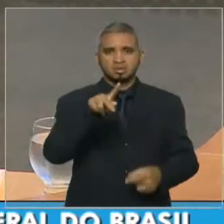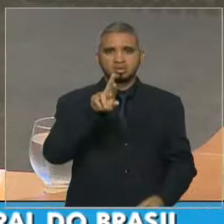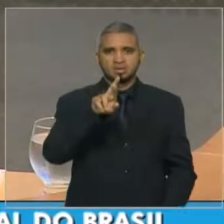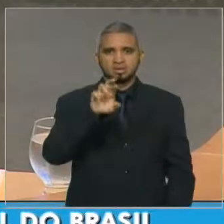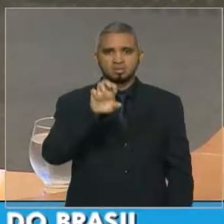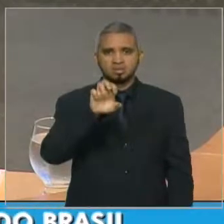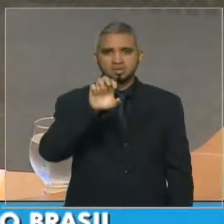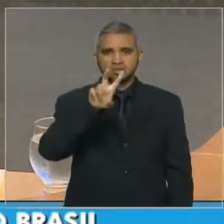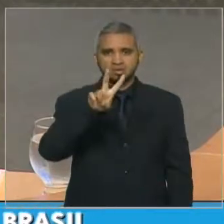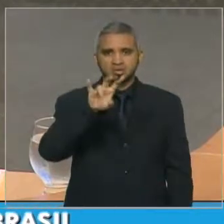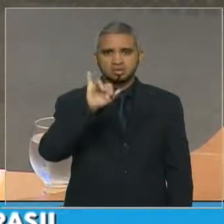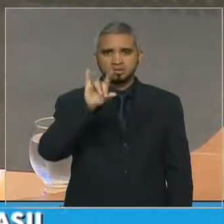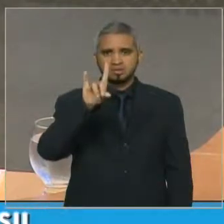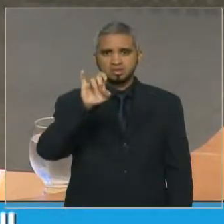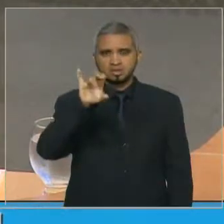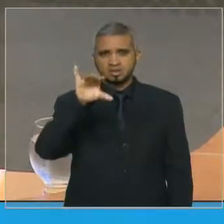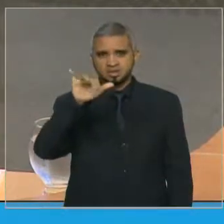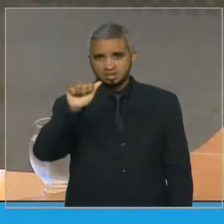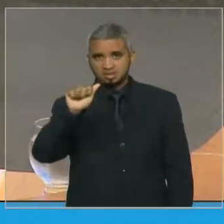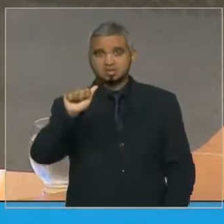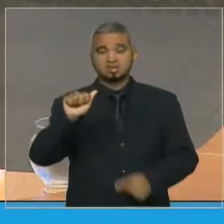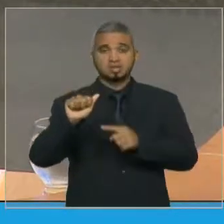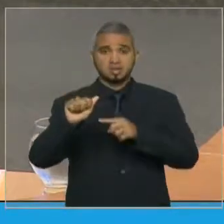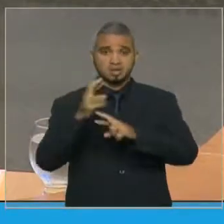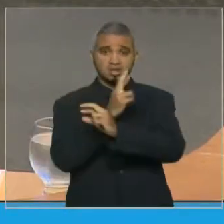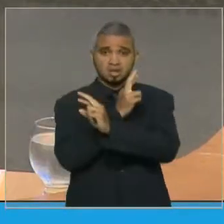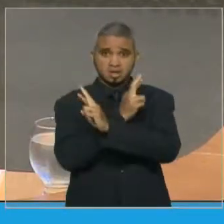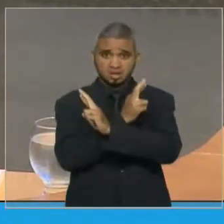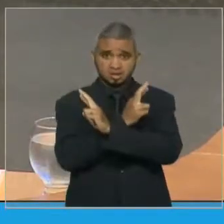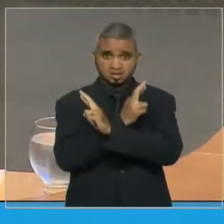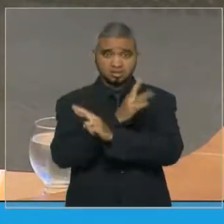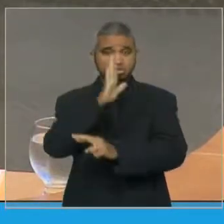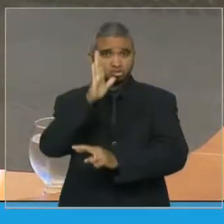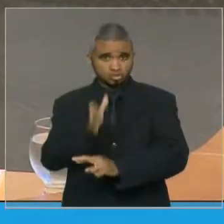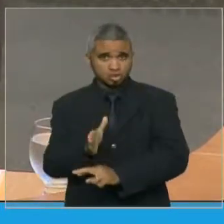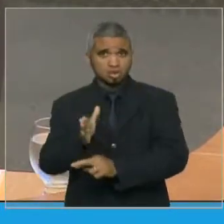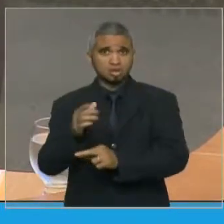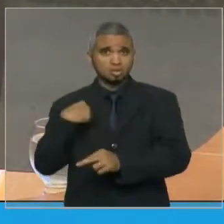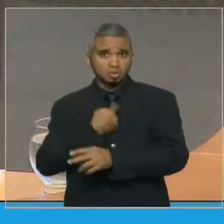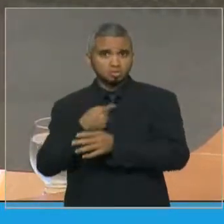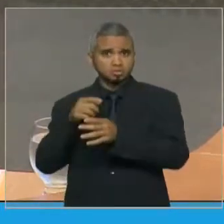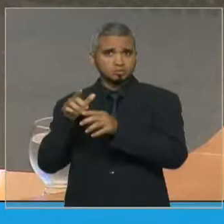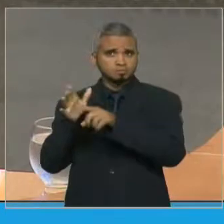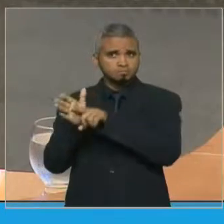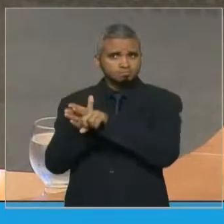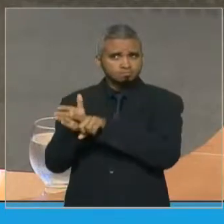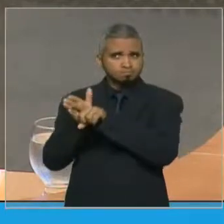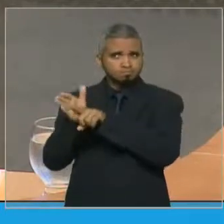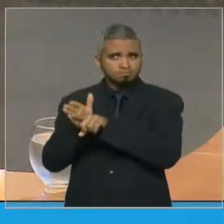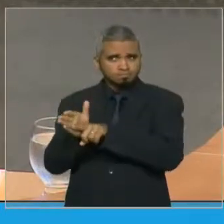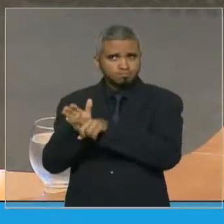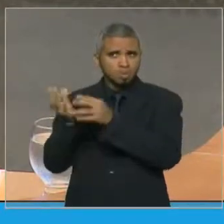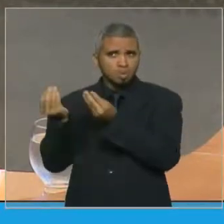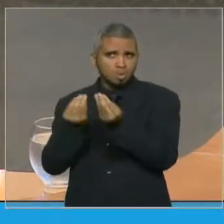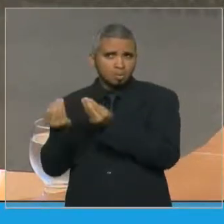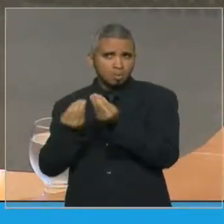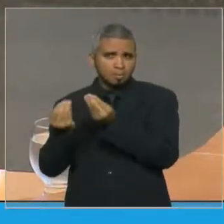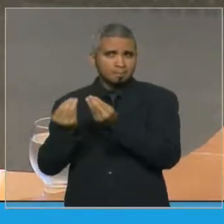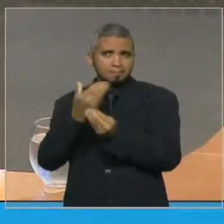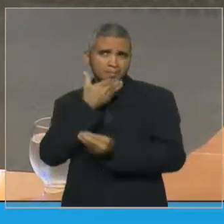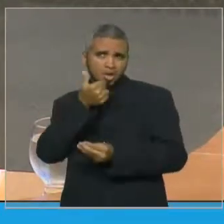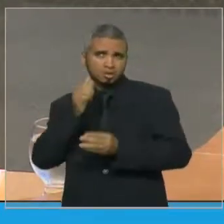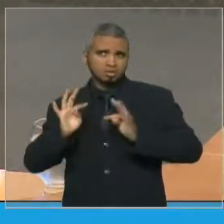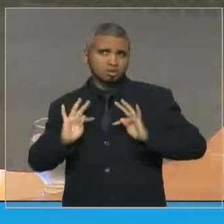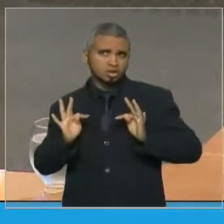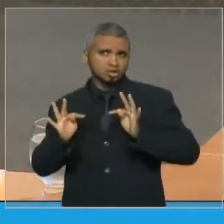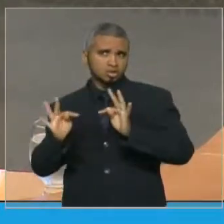forma tecnológica. O sistema de escrituração digital viabilizará a garantia aos direitos previdenciários e